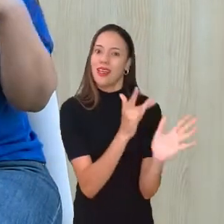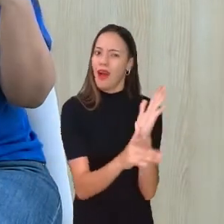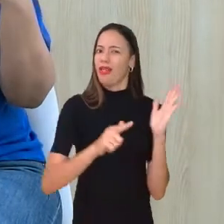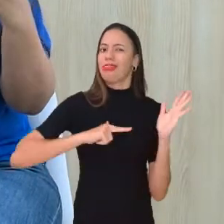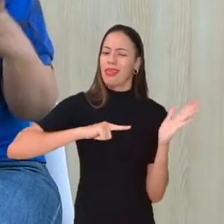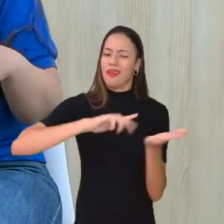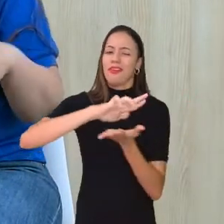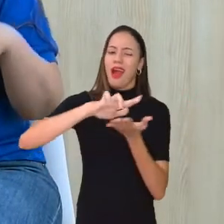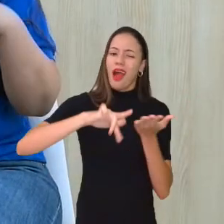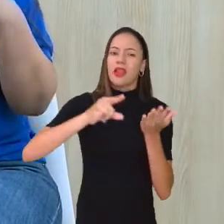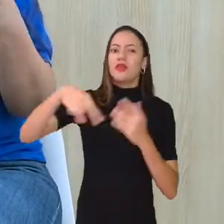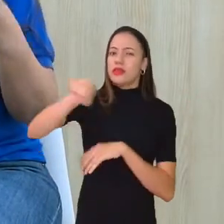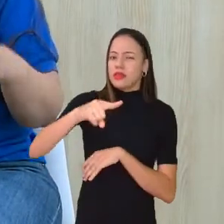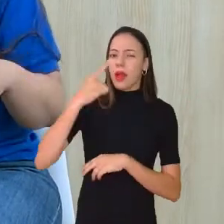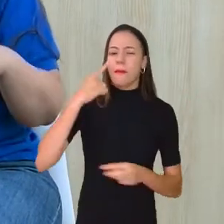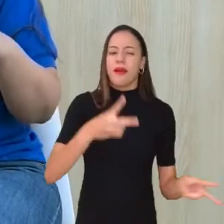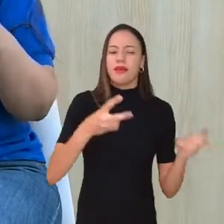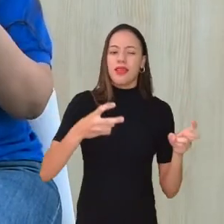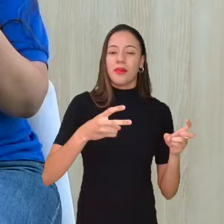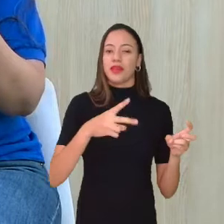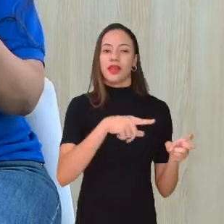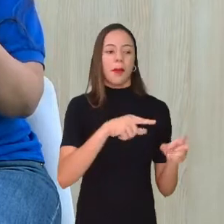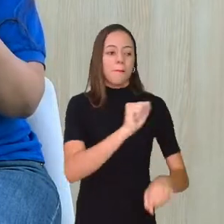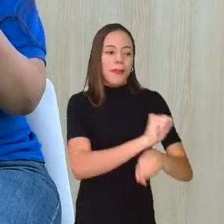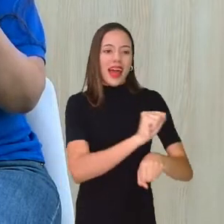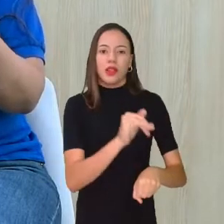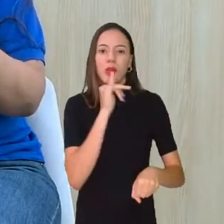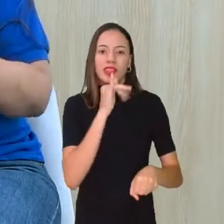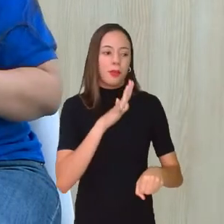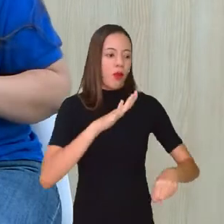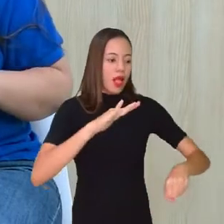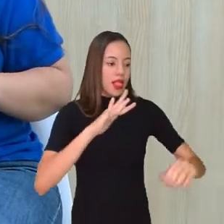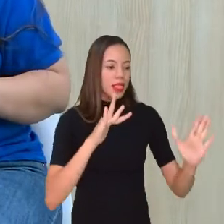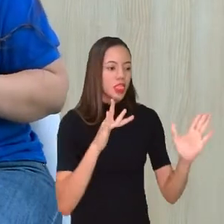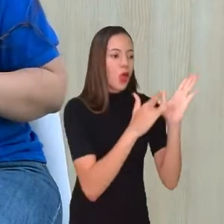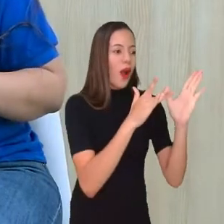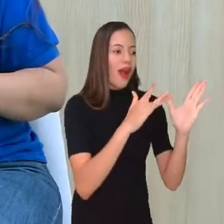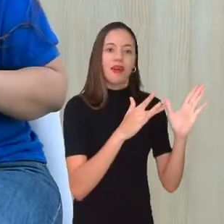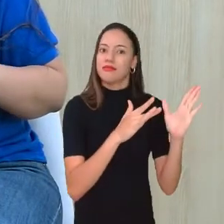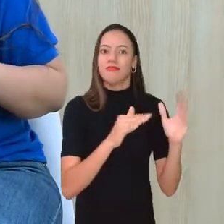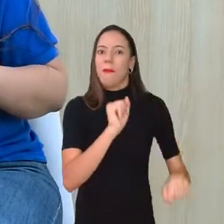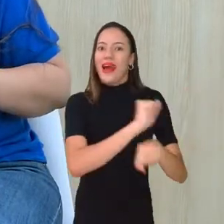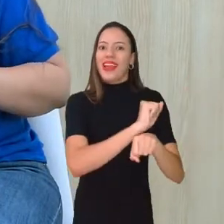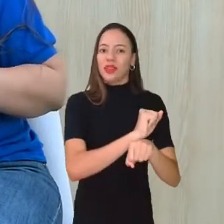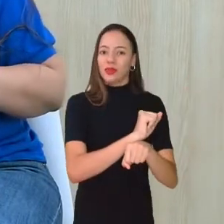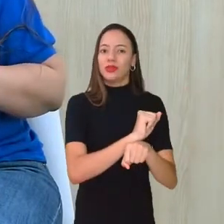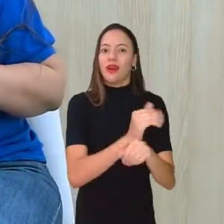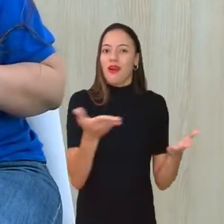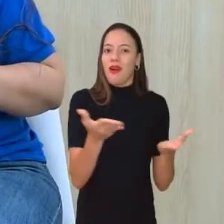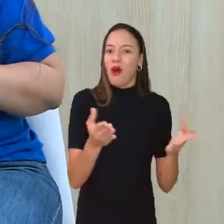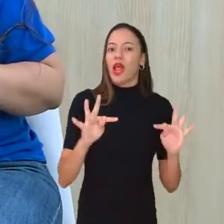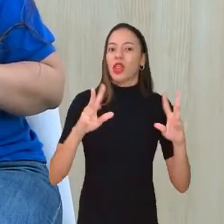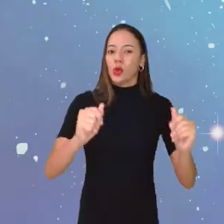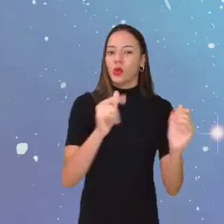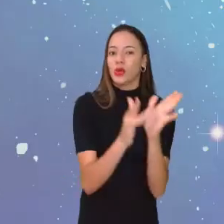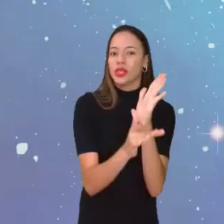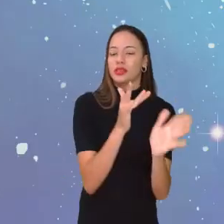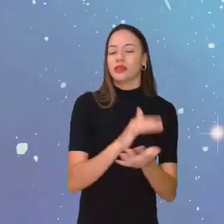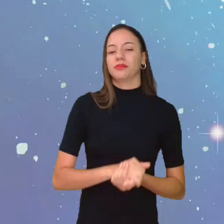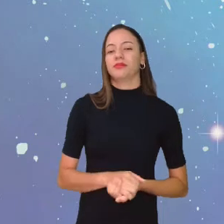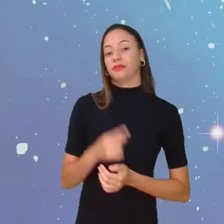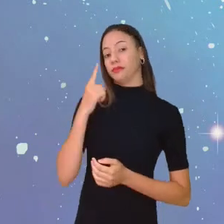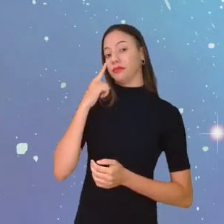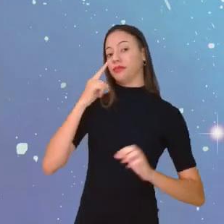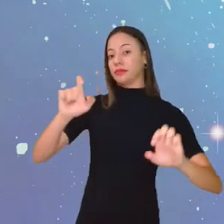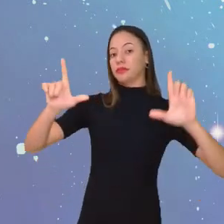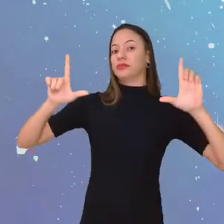vez mais vocês estão vendo que a gente está deixando de tocar, de pegar. Né? E, Carla, essa outra tela